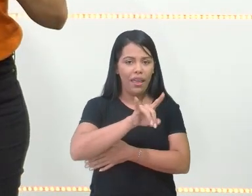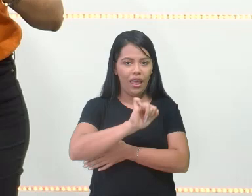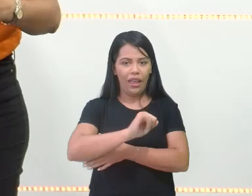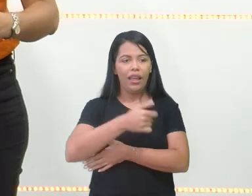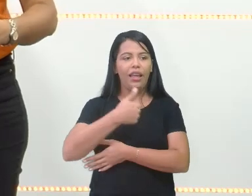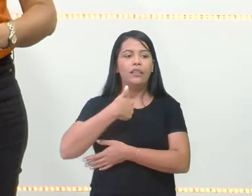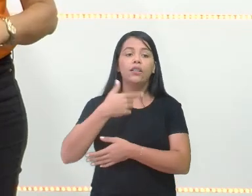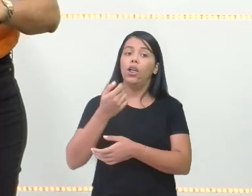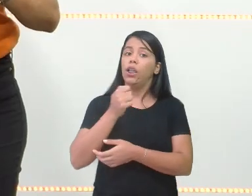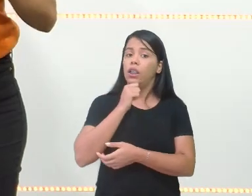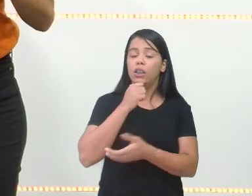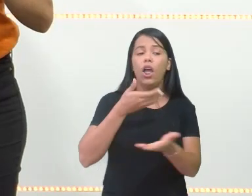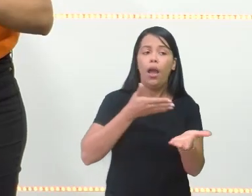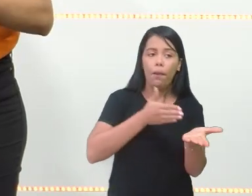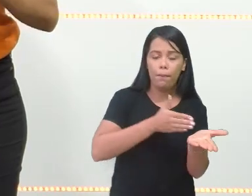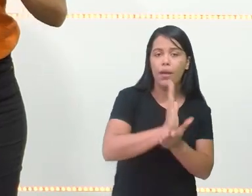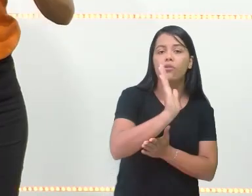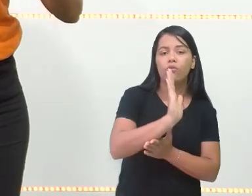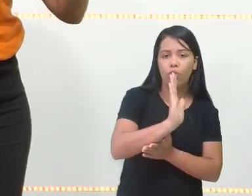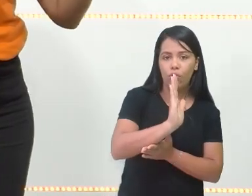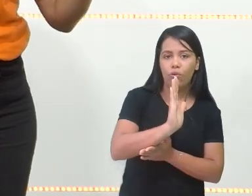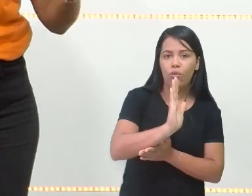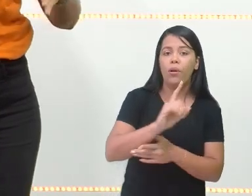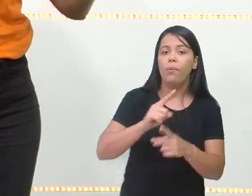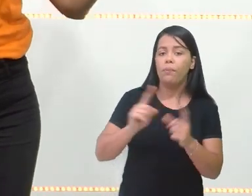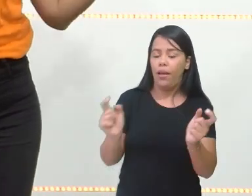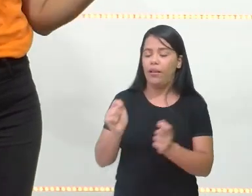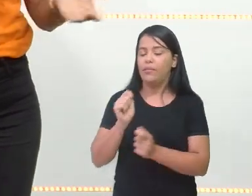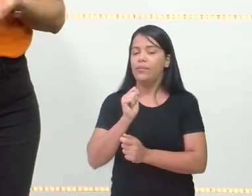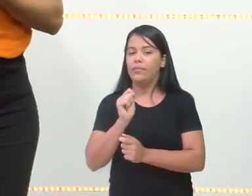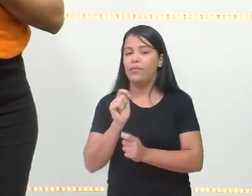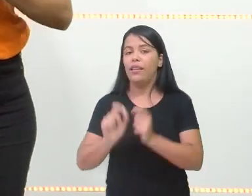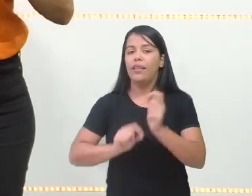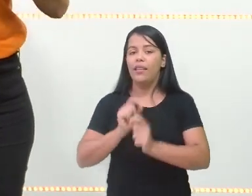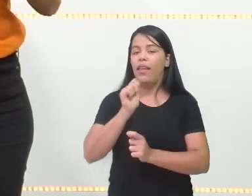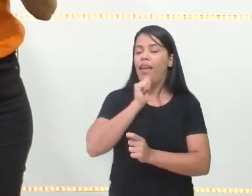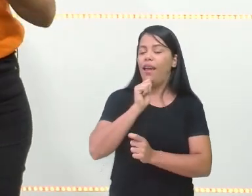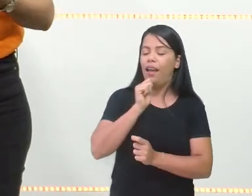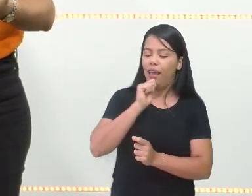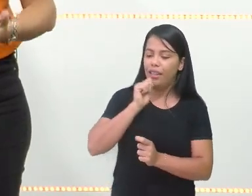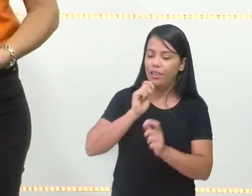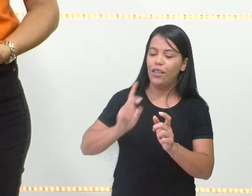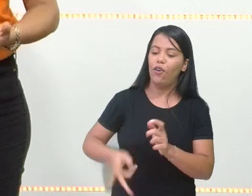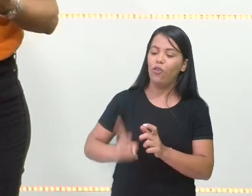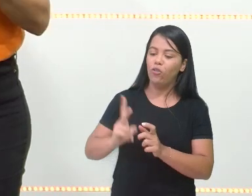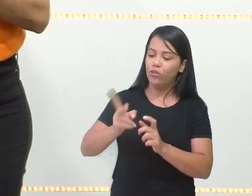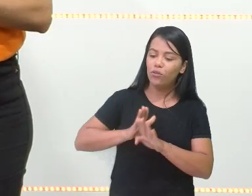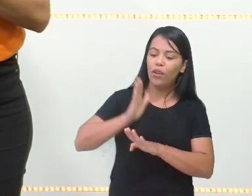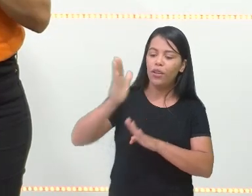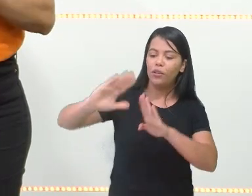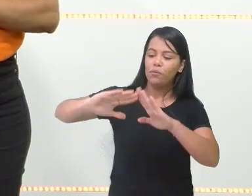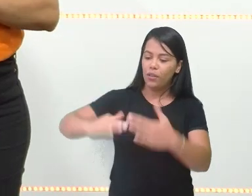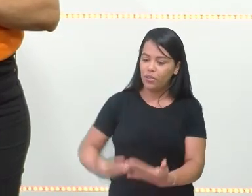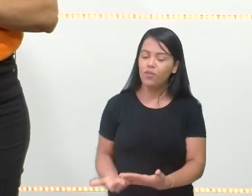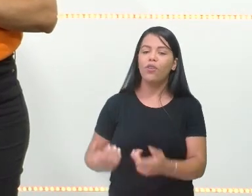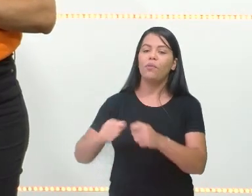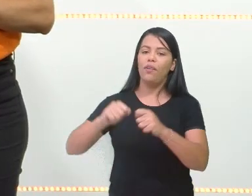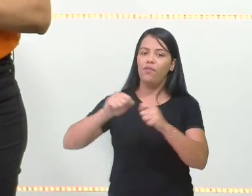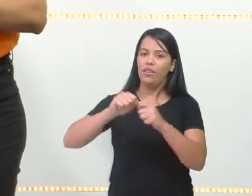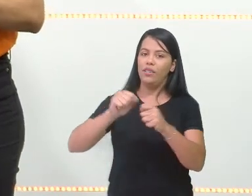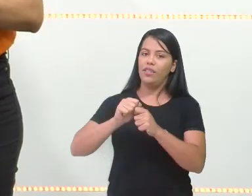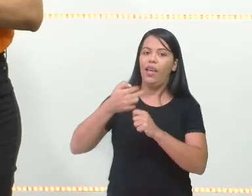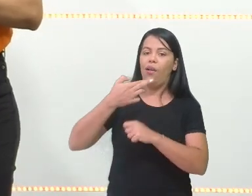escolas estudar, revisar os assuntos dados ao longo do ano. Por isso que estamos revisando aqui o gênero textual